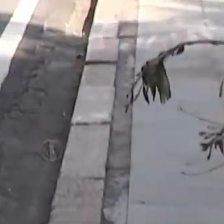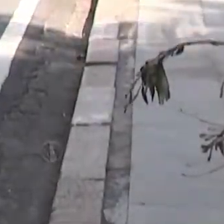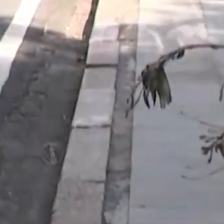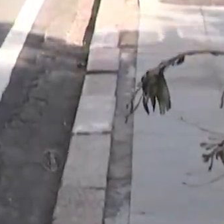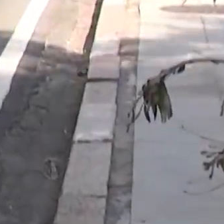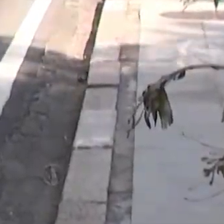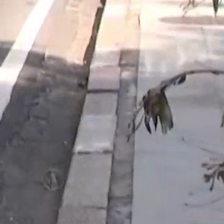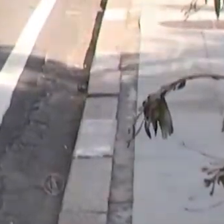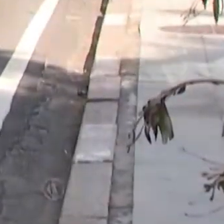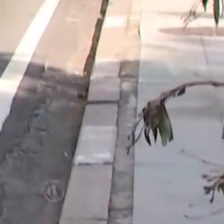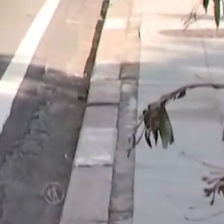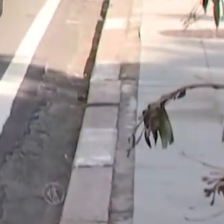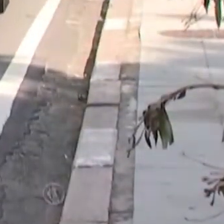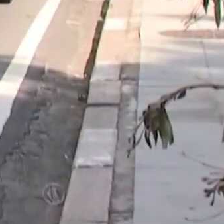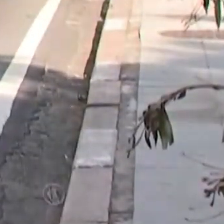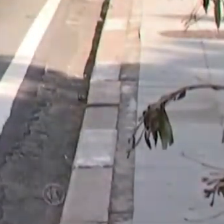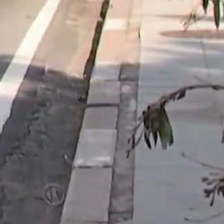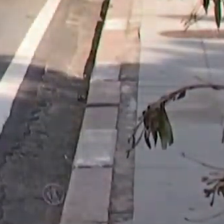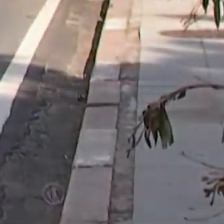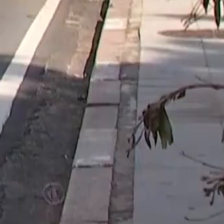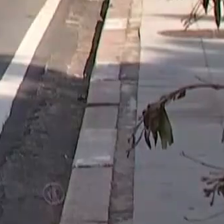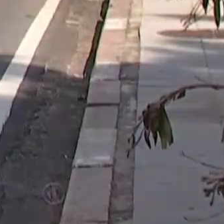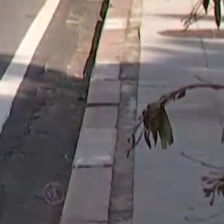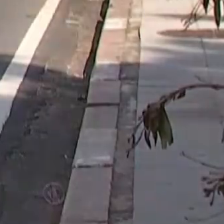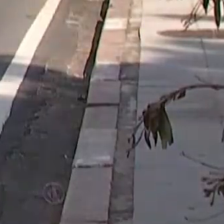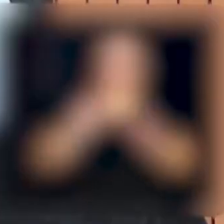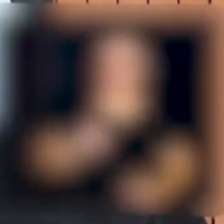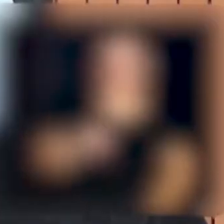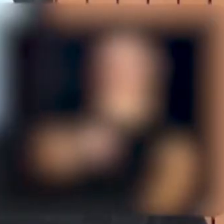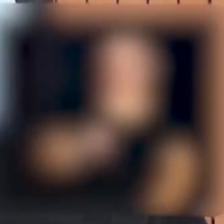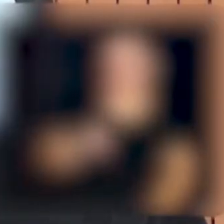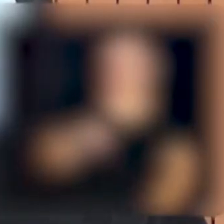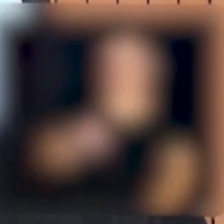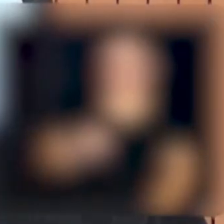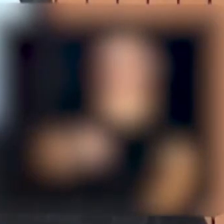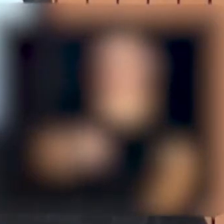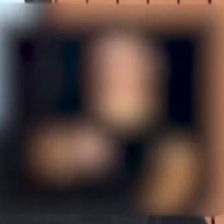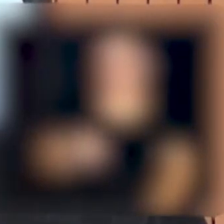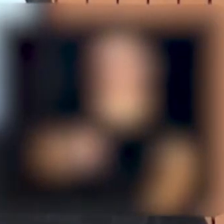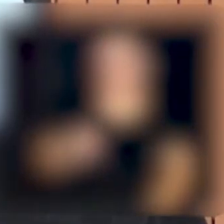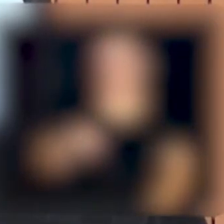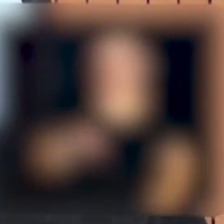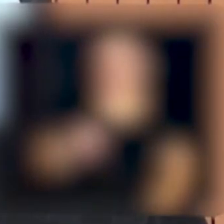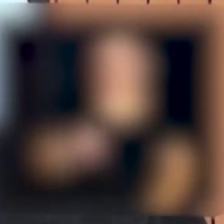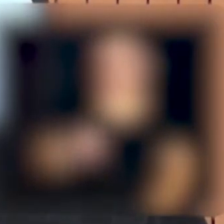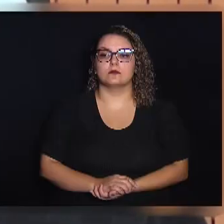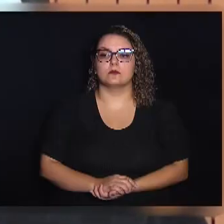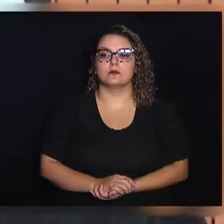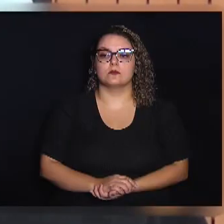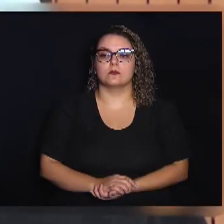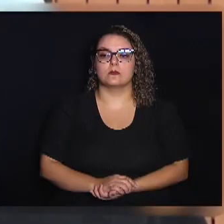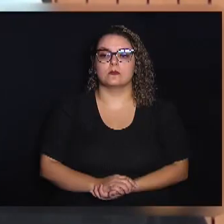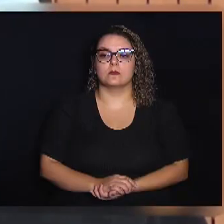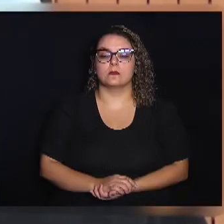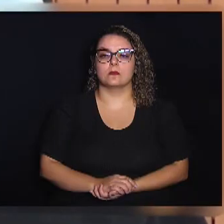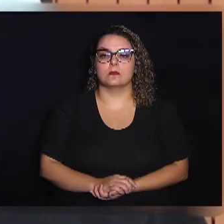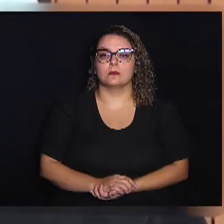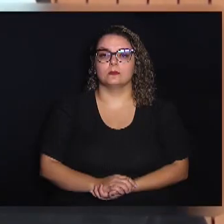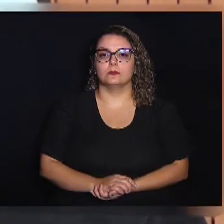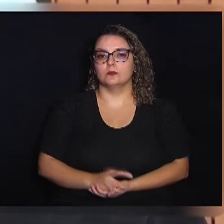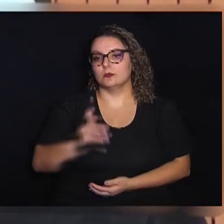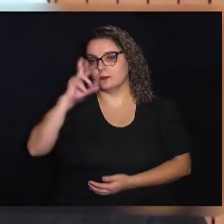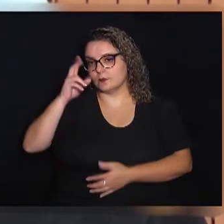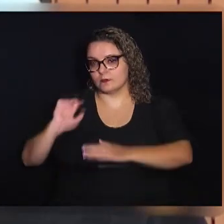geral, foi de 2,5%. O crédito que vence não fica pro empresário, não vai